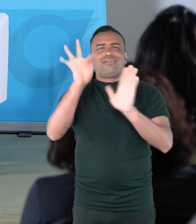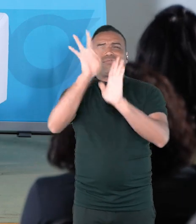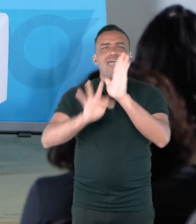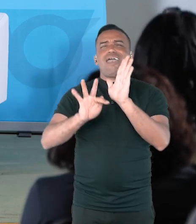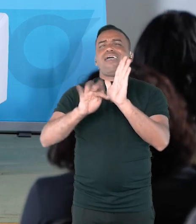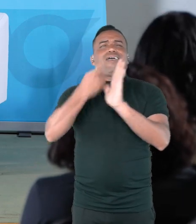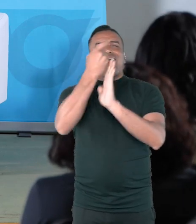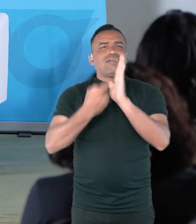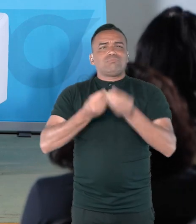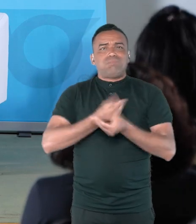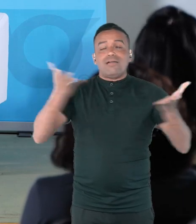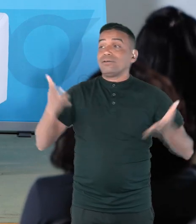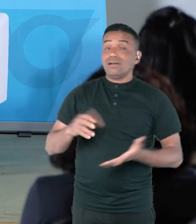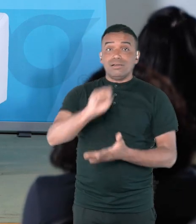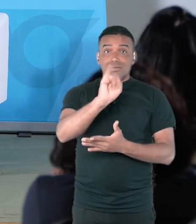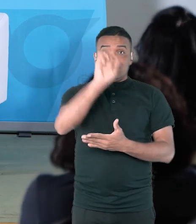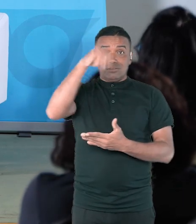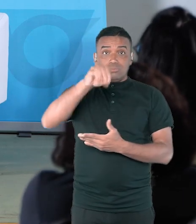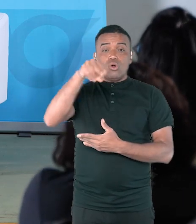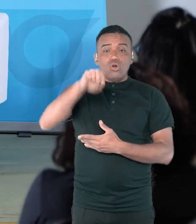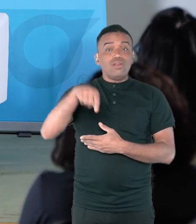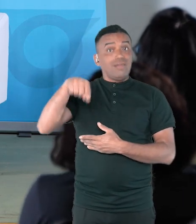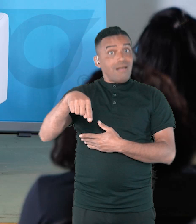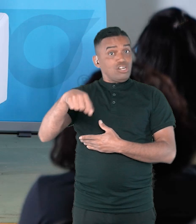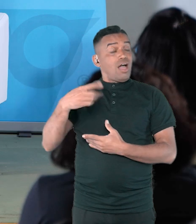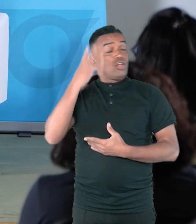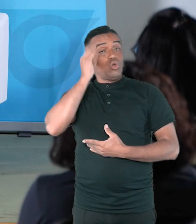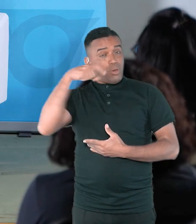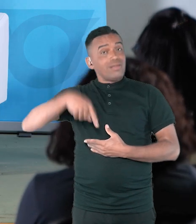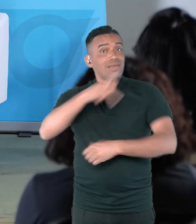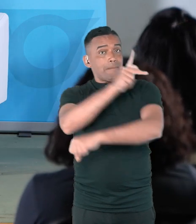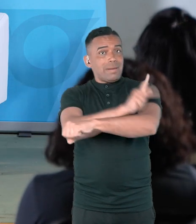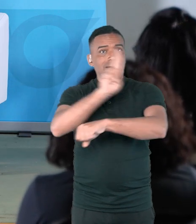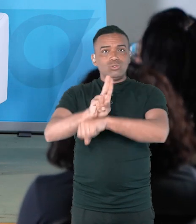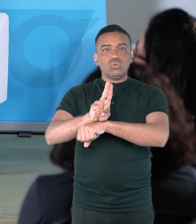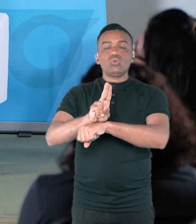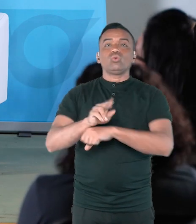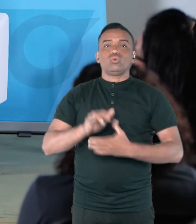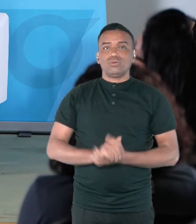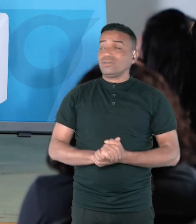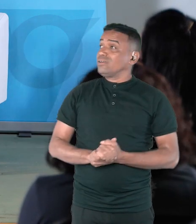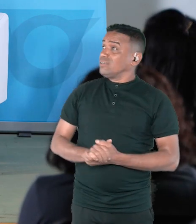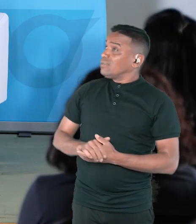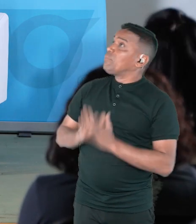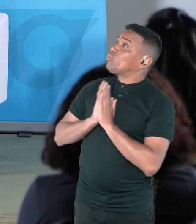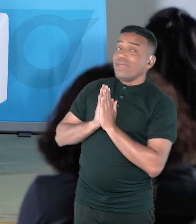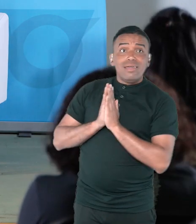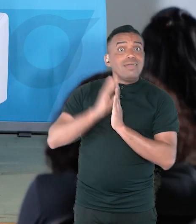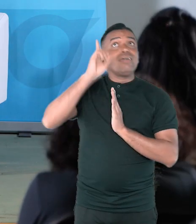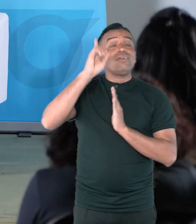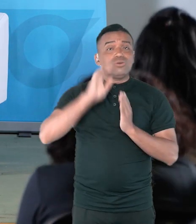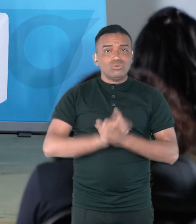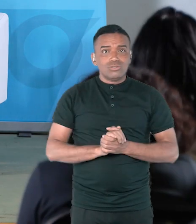Brasil. Estou dizendo que a Simone de Beauvoir já dormiu em Paracatu. É? Meu Deus.